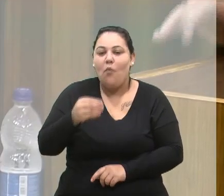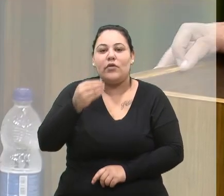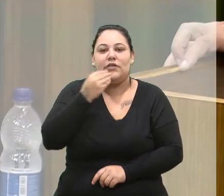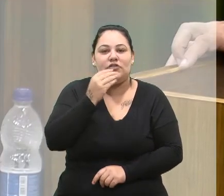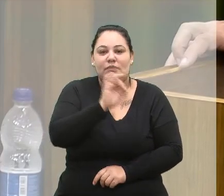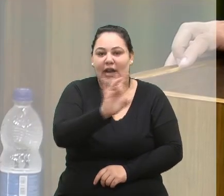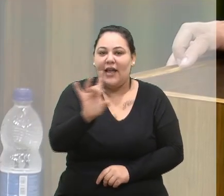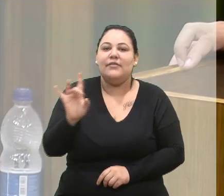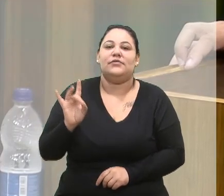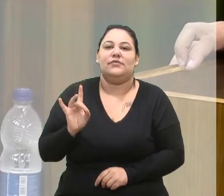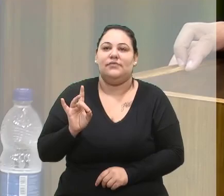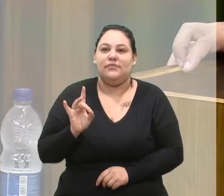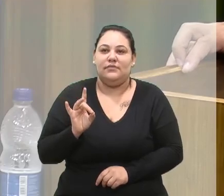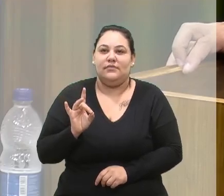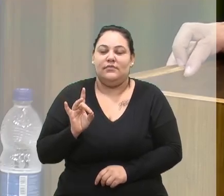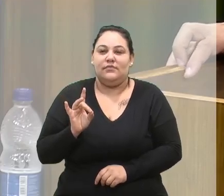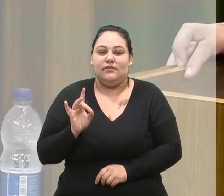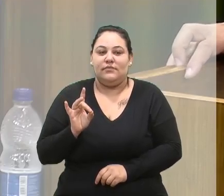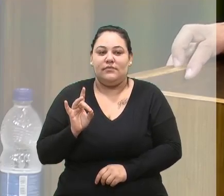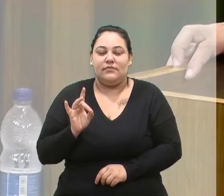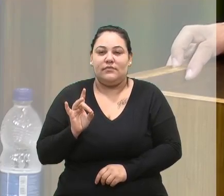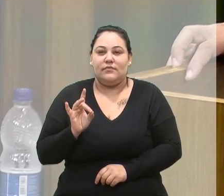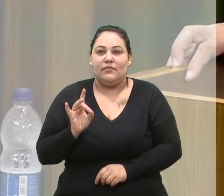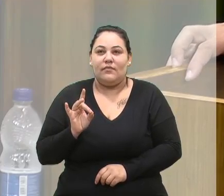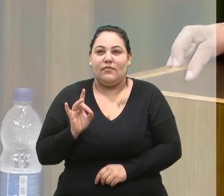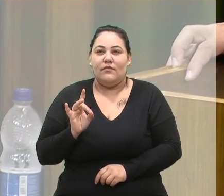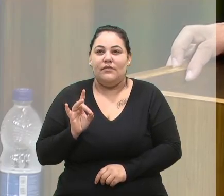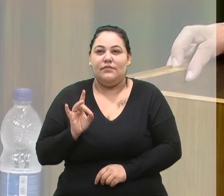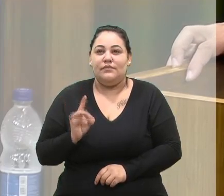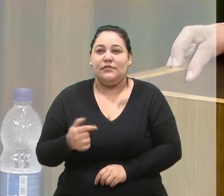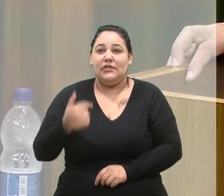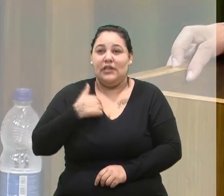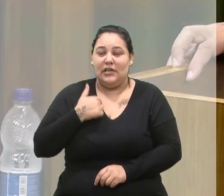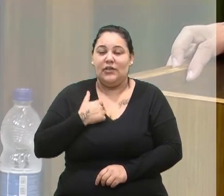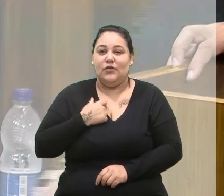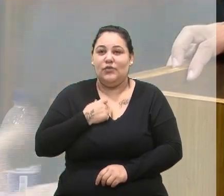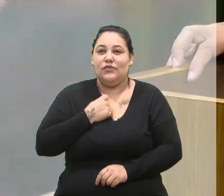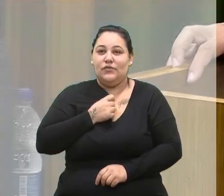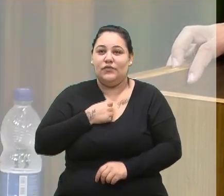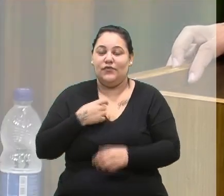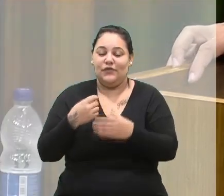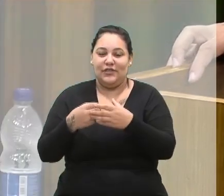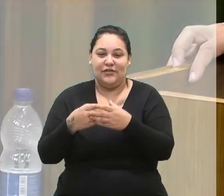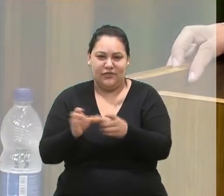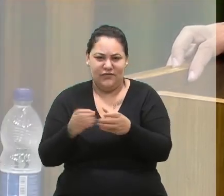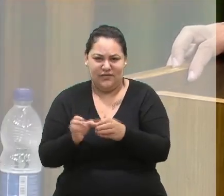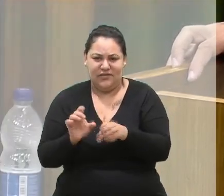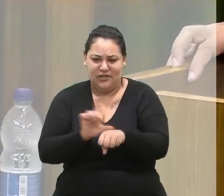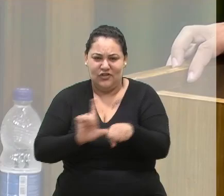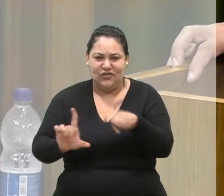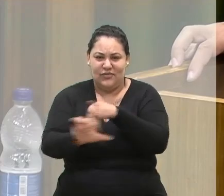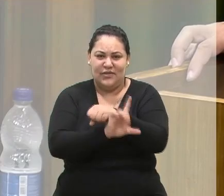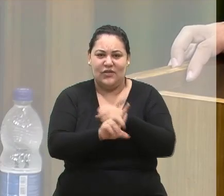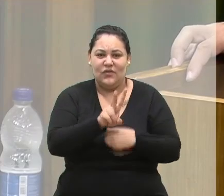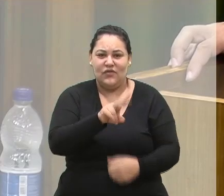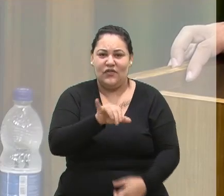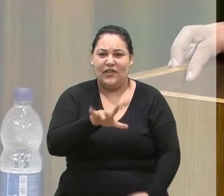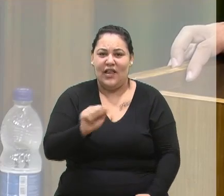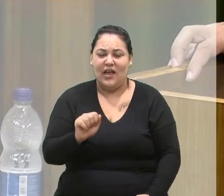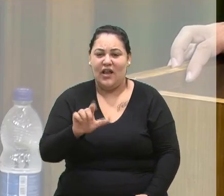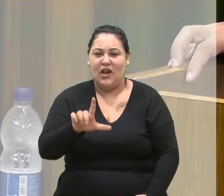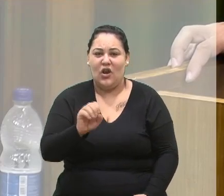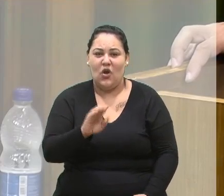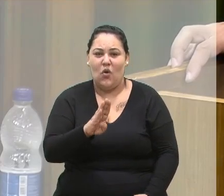um e para cada uma. Eu que vim da loteamento Vila Lobos, vi meu pai erguer com as próprias mãos uma escola, a